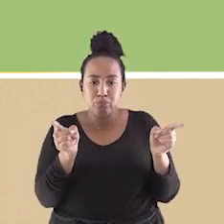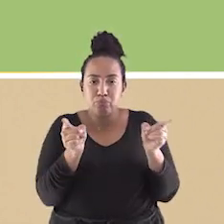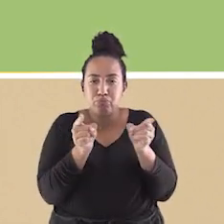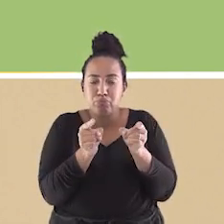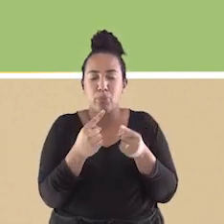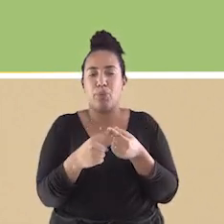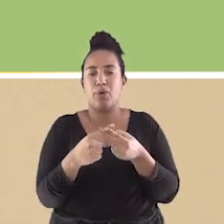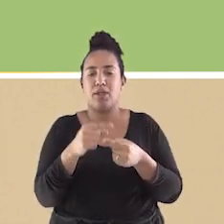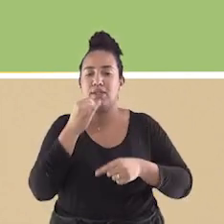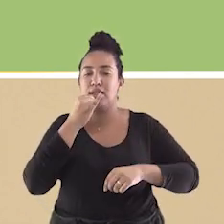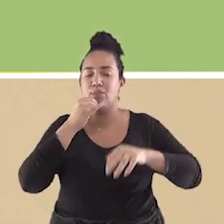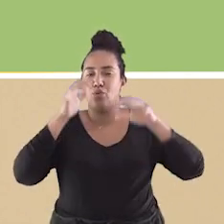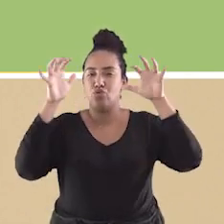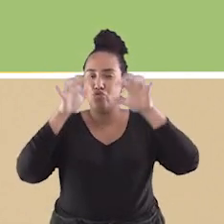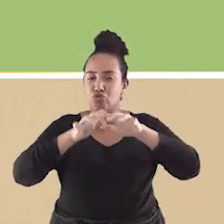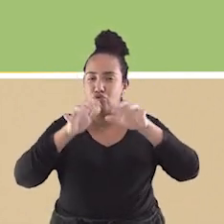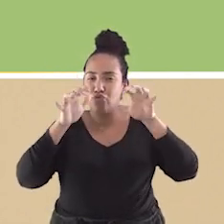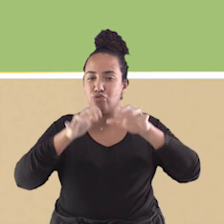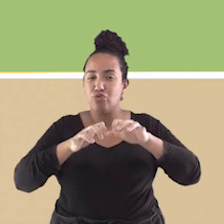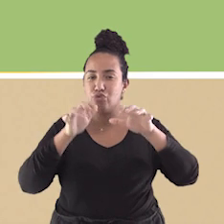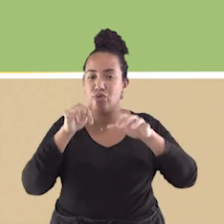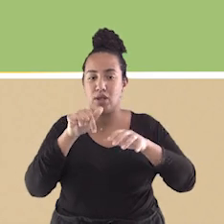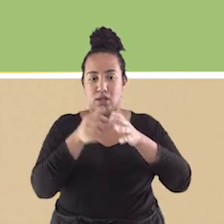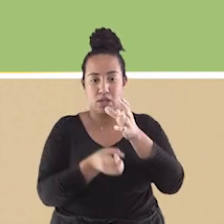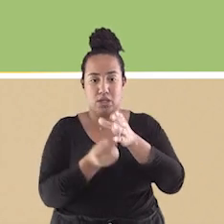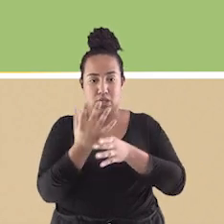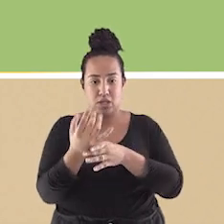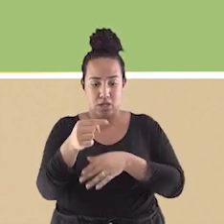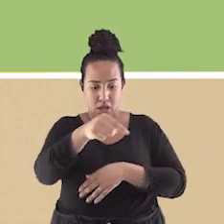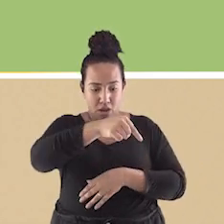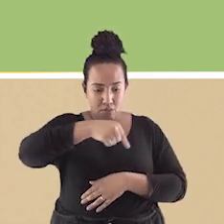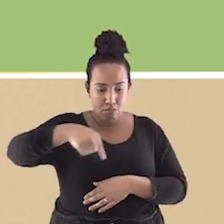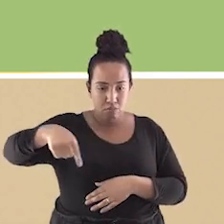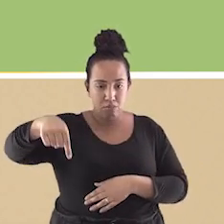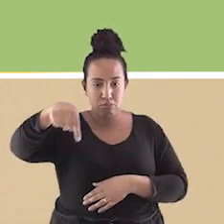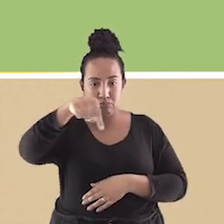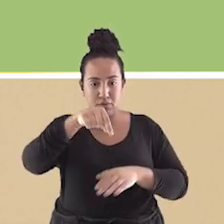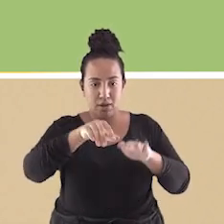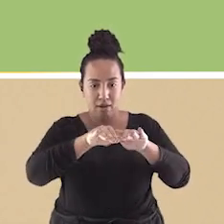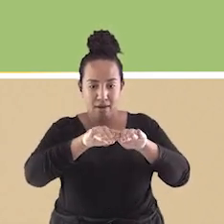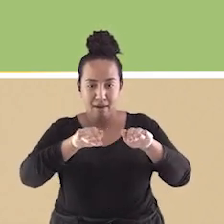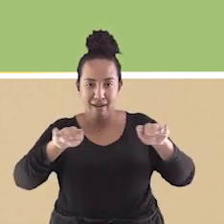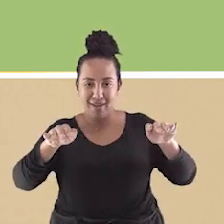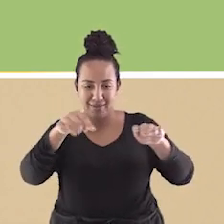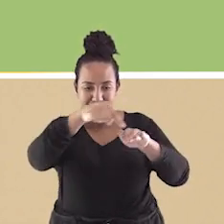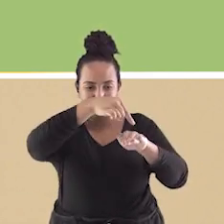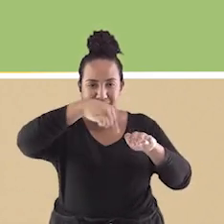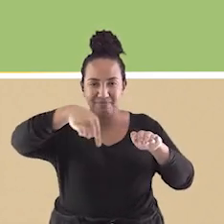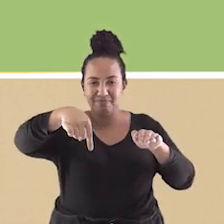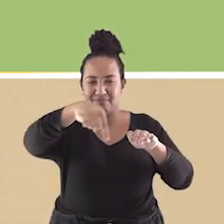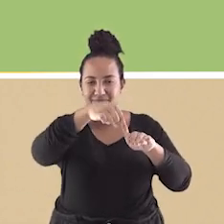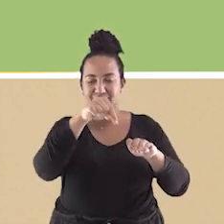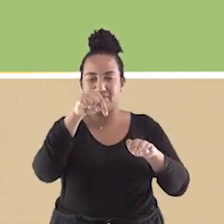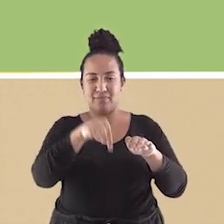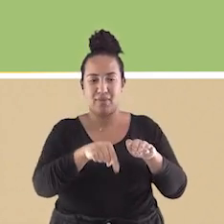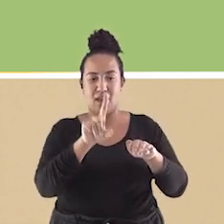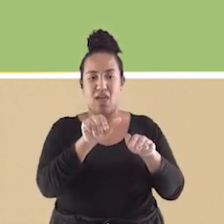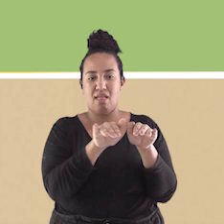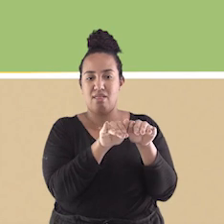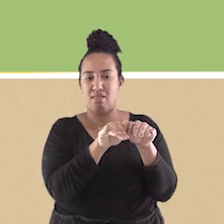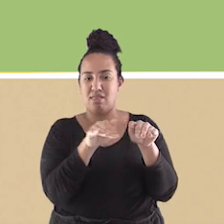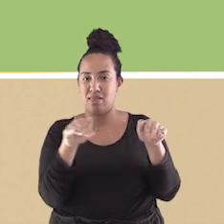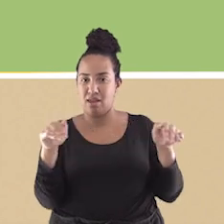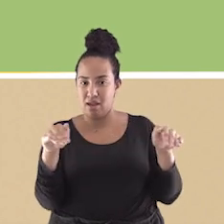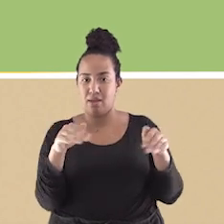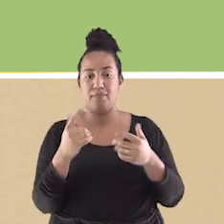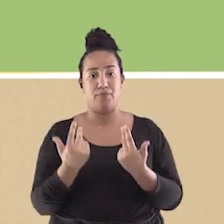causados por chuvas. Formam-se espécies de buracos mais superficiais. Eles são mais